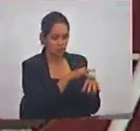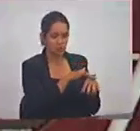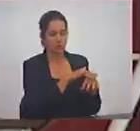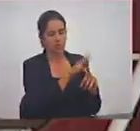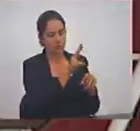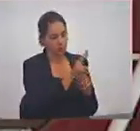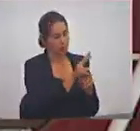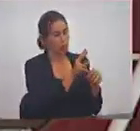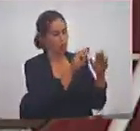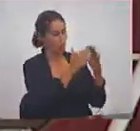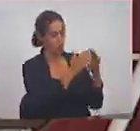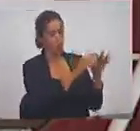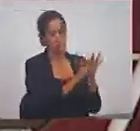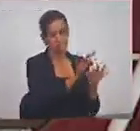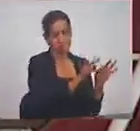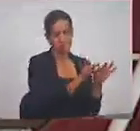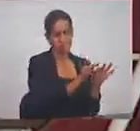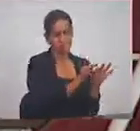de Votuporanga.